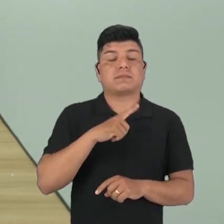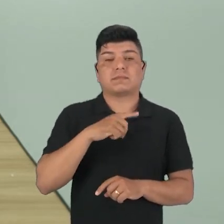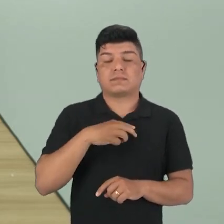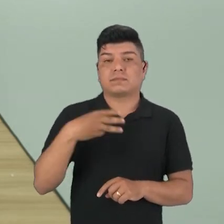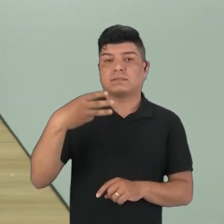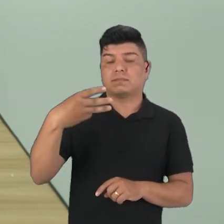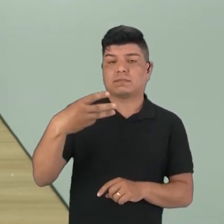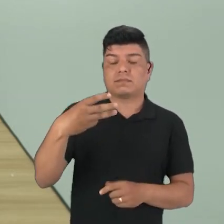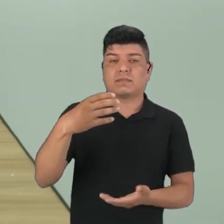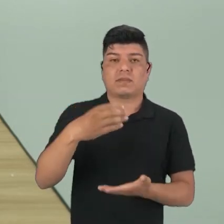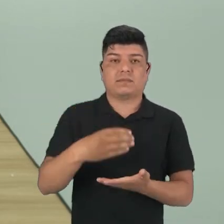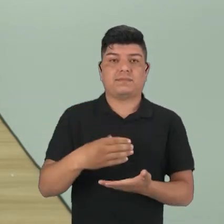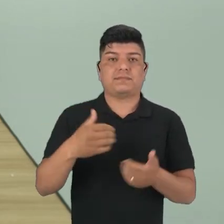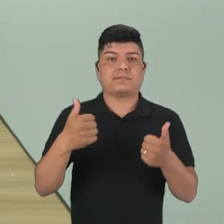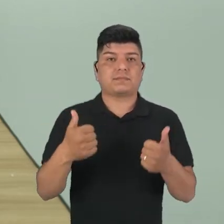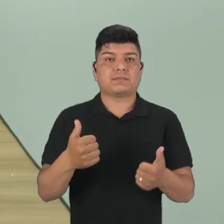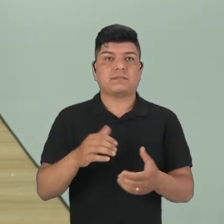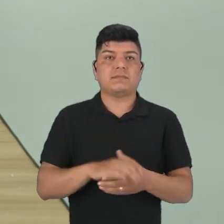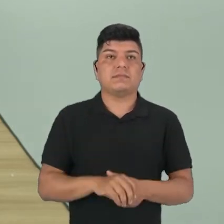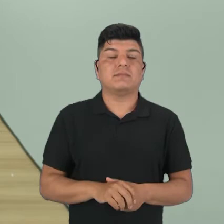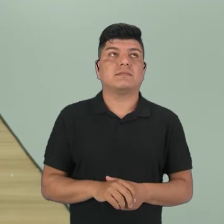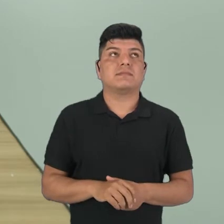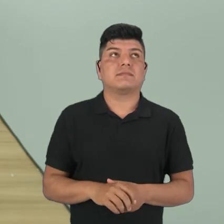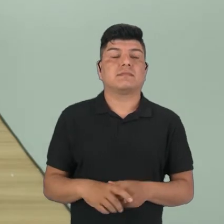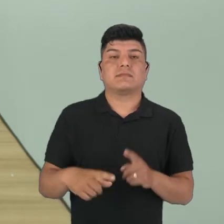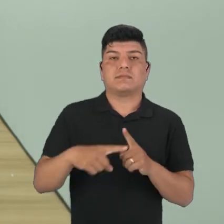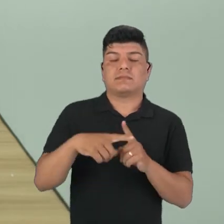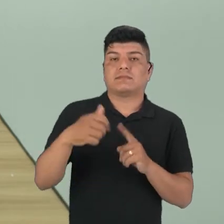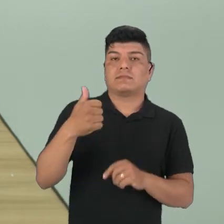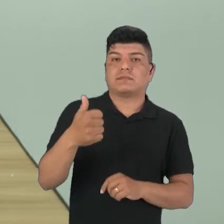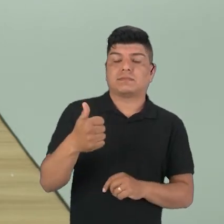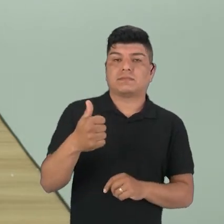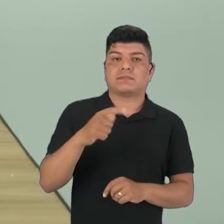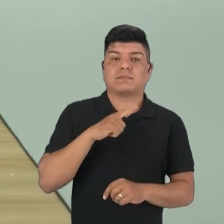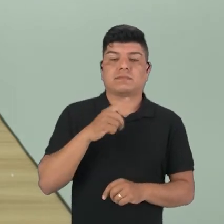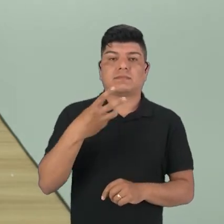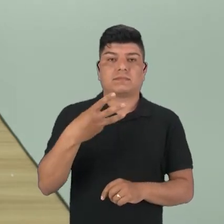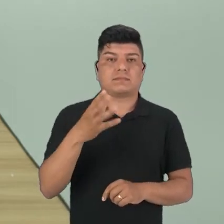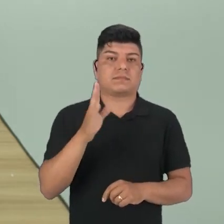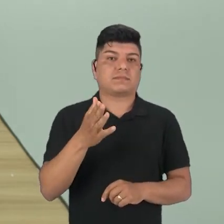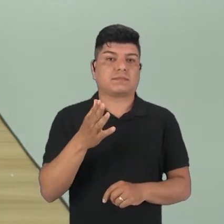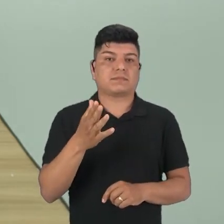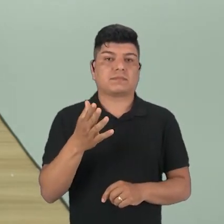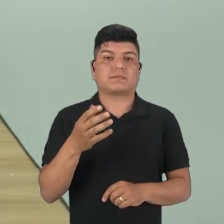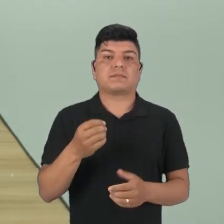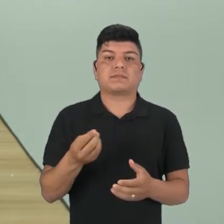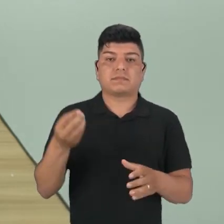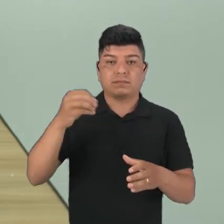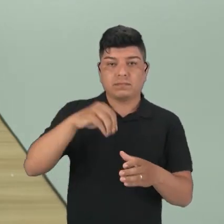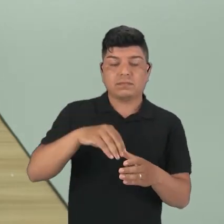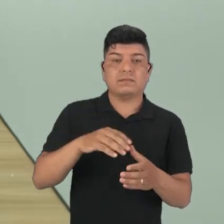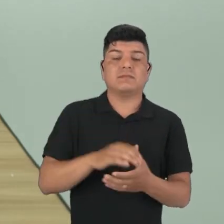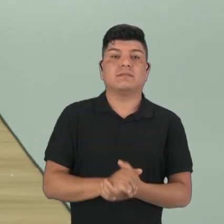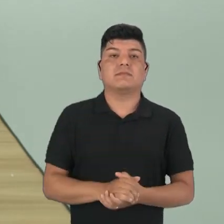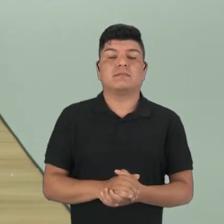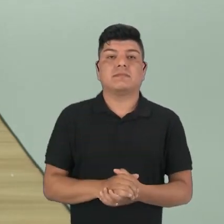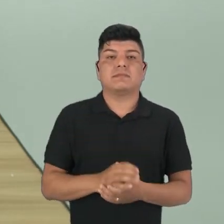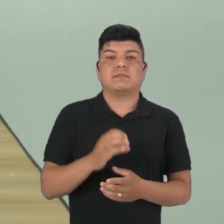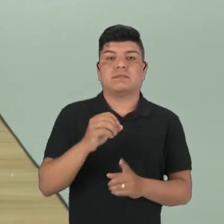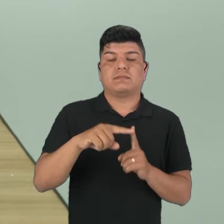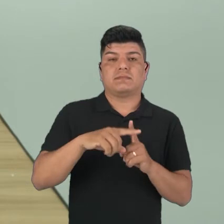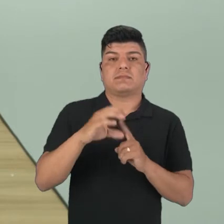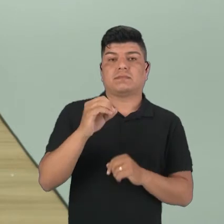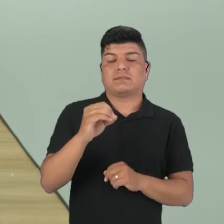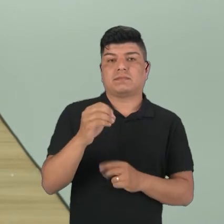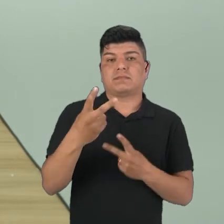3 caixas, certo? Coloquei mais uma, eu já tenho 3. E adicionando aos poucos. 0 com